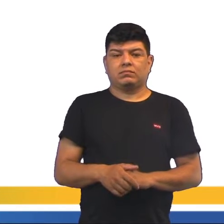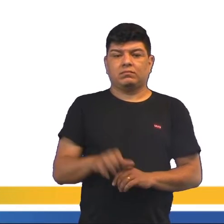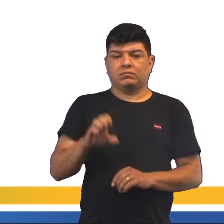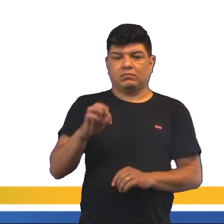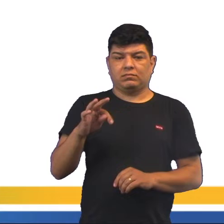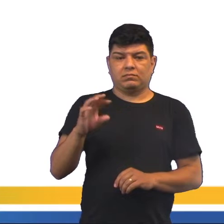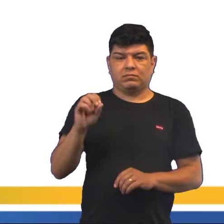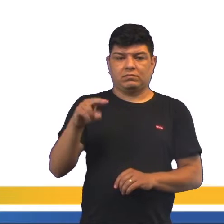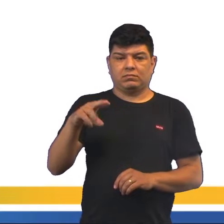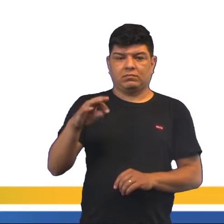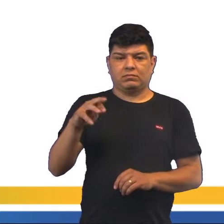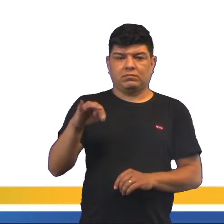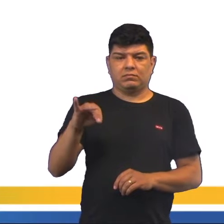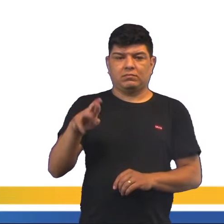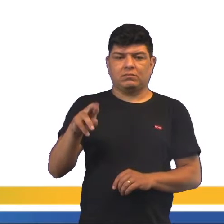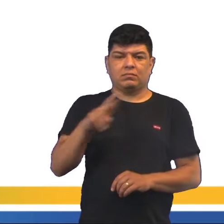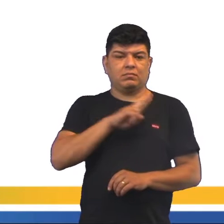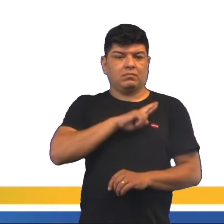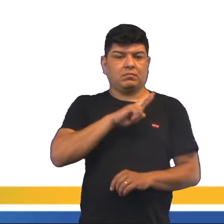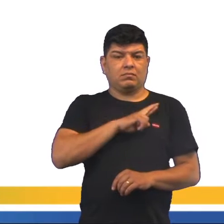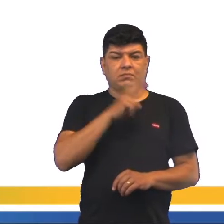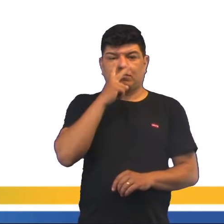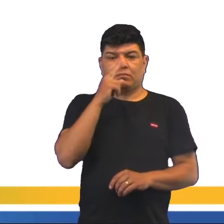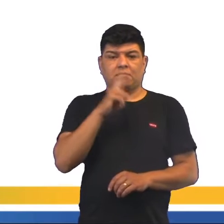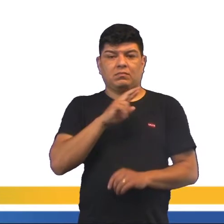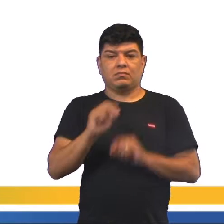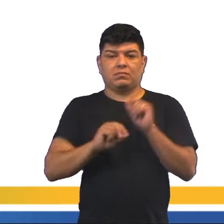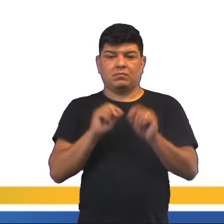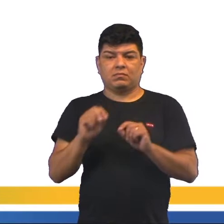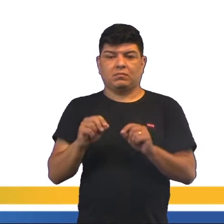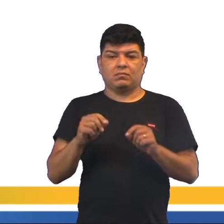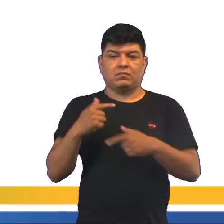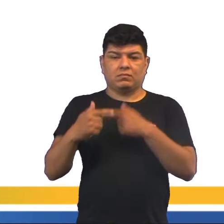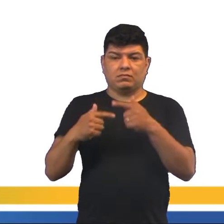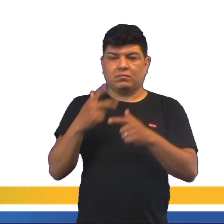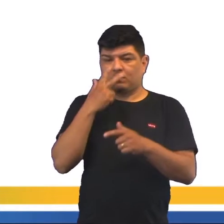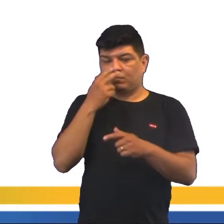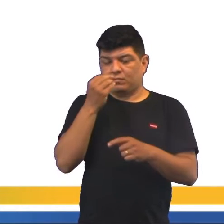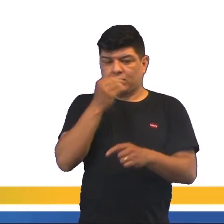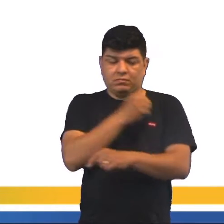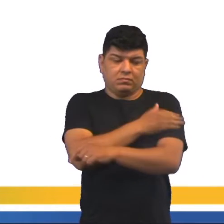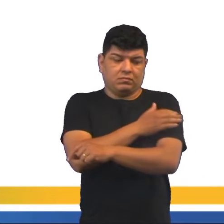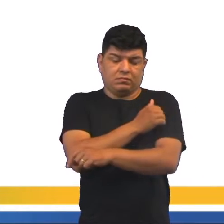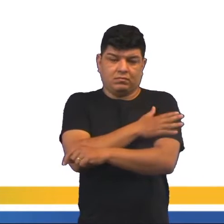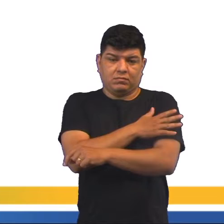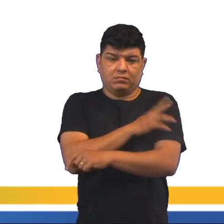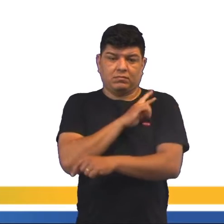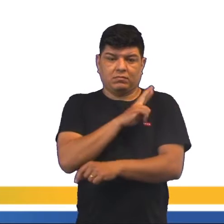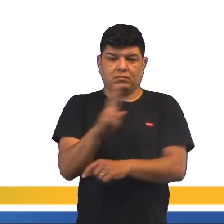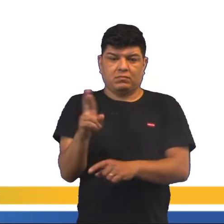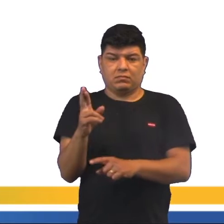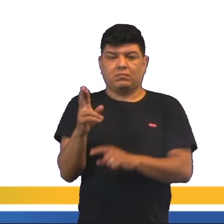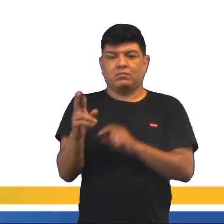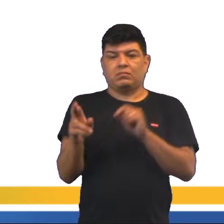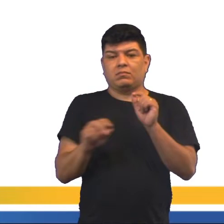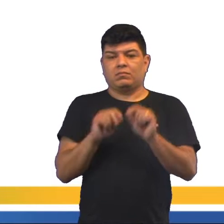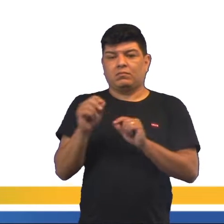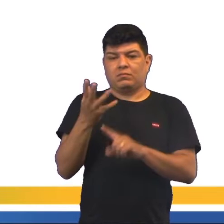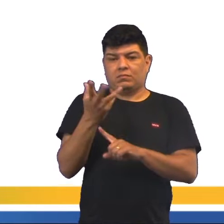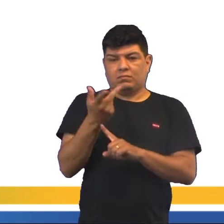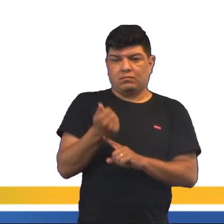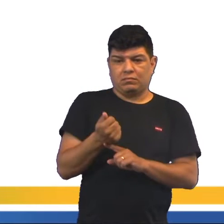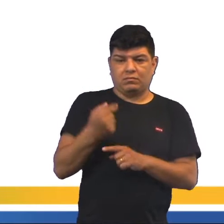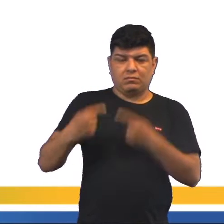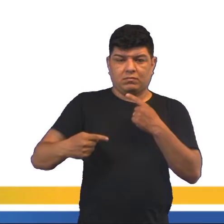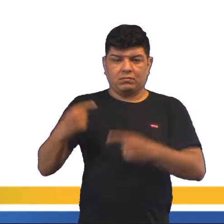O etnocentrismo foi um dos responsáveis pela geração de intolerância e preconceito cultural, religioso, ético e político ao